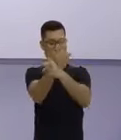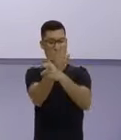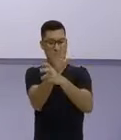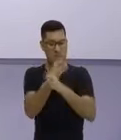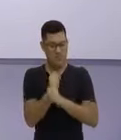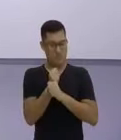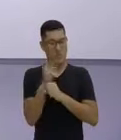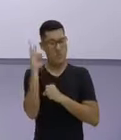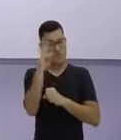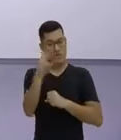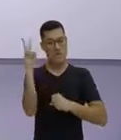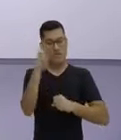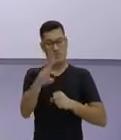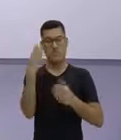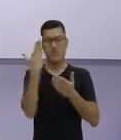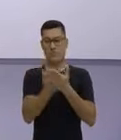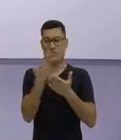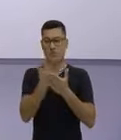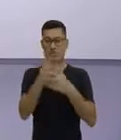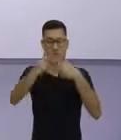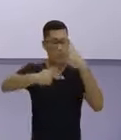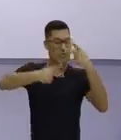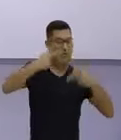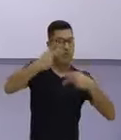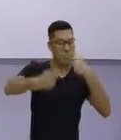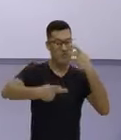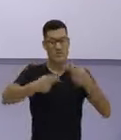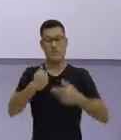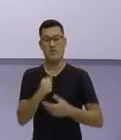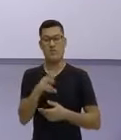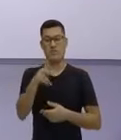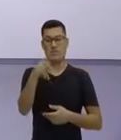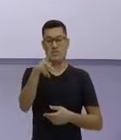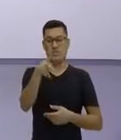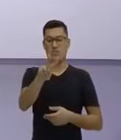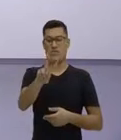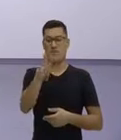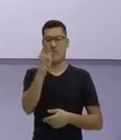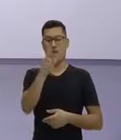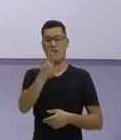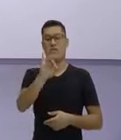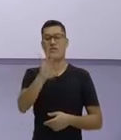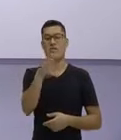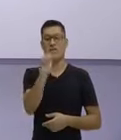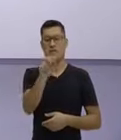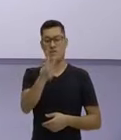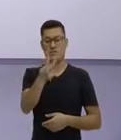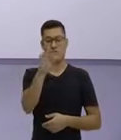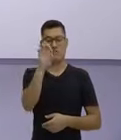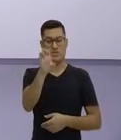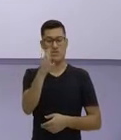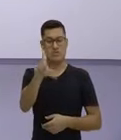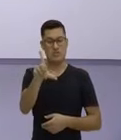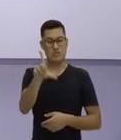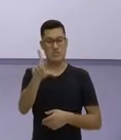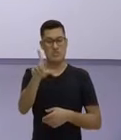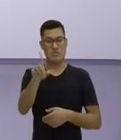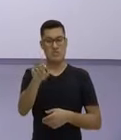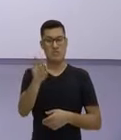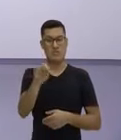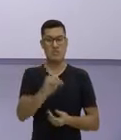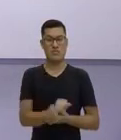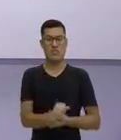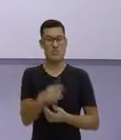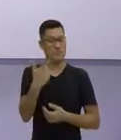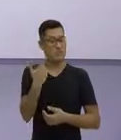Vale lembrar o quê? Que além de tudo isso que a gente está falando de parte fixa e parte variável, para que seja função afim, o x tem que estar elevado a 1. Né? Porque se não tiver